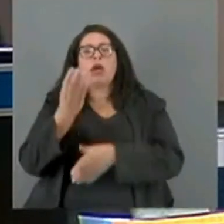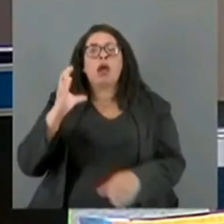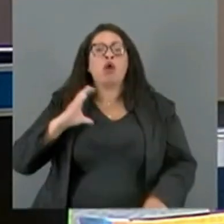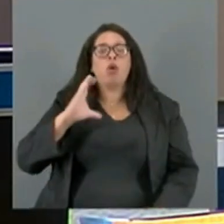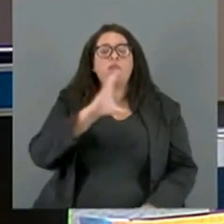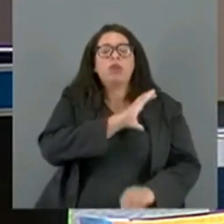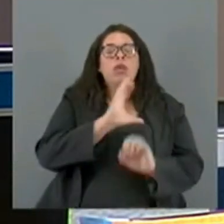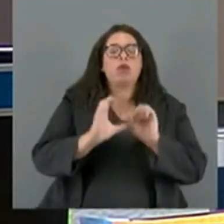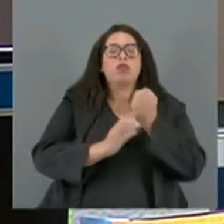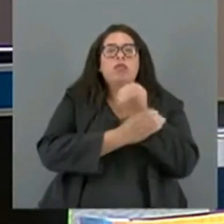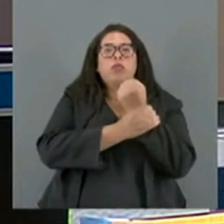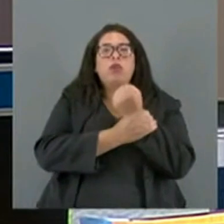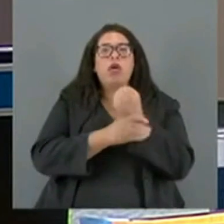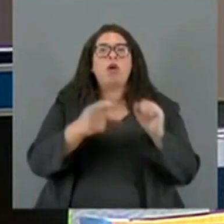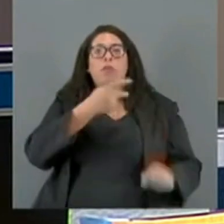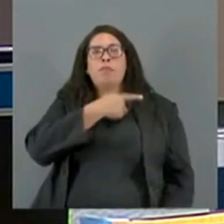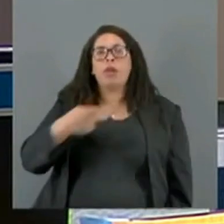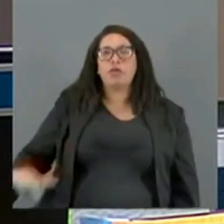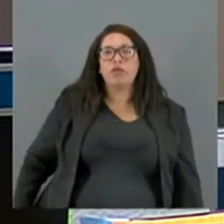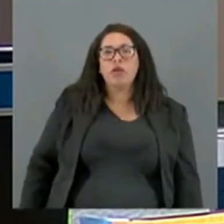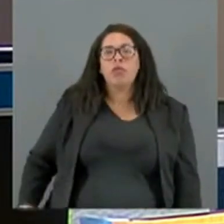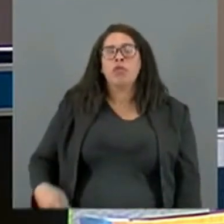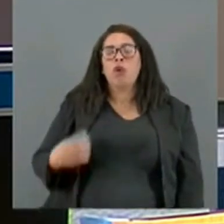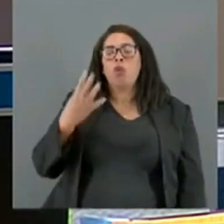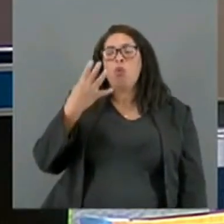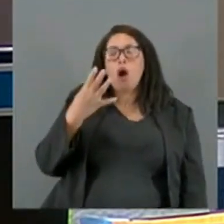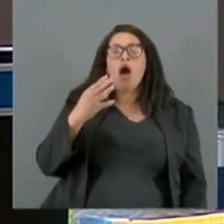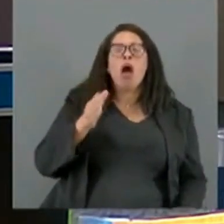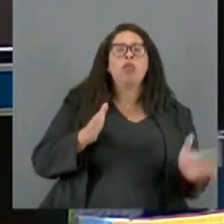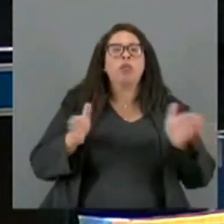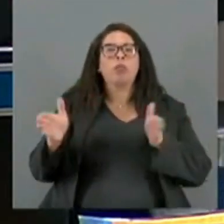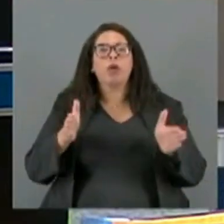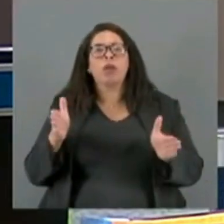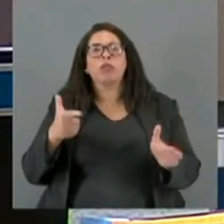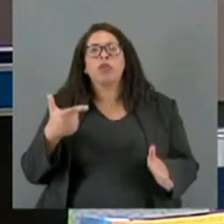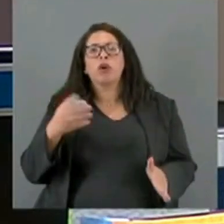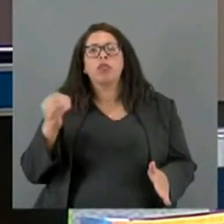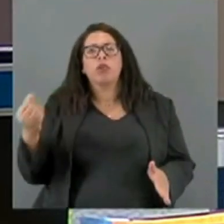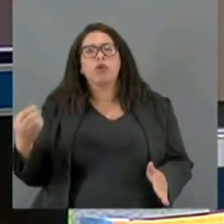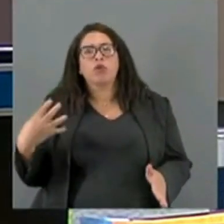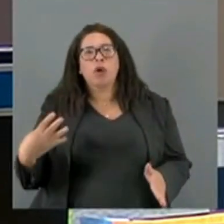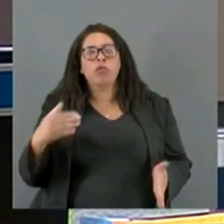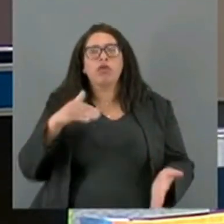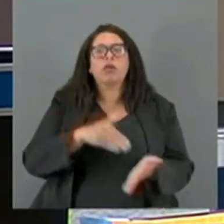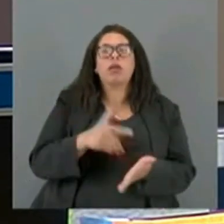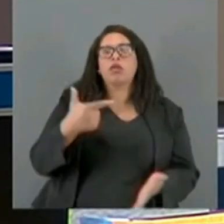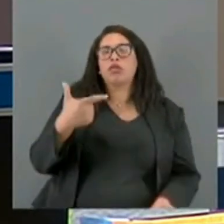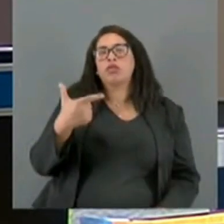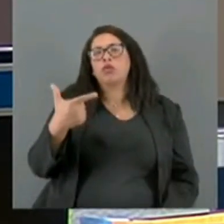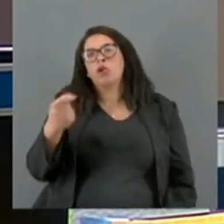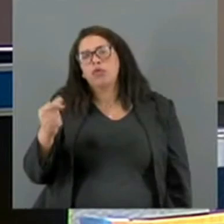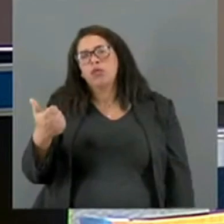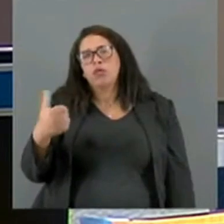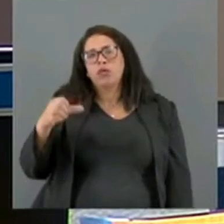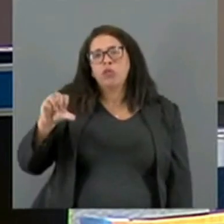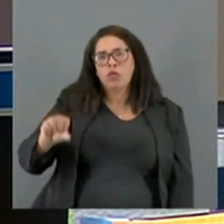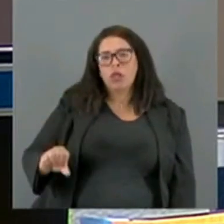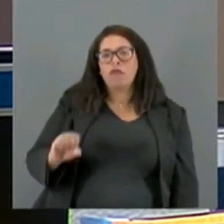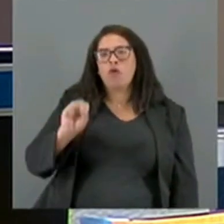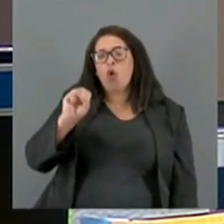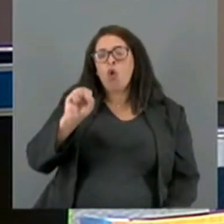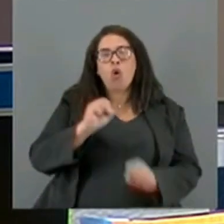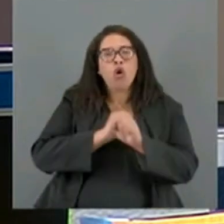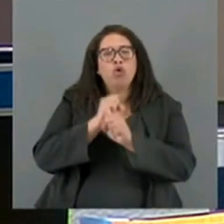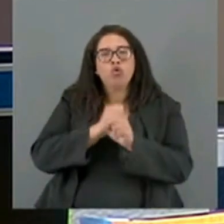da qual fui presidente por 4 gestões, de 2011 a 2019, durante 8